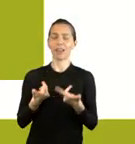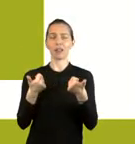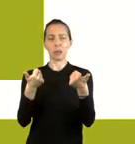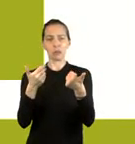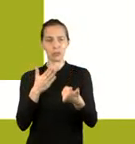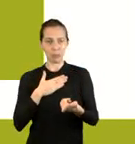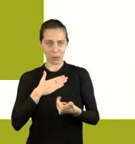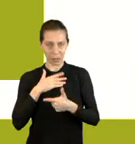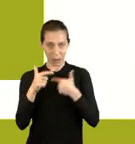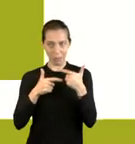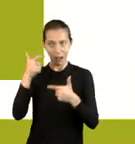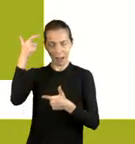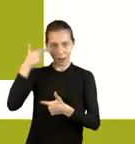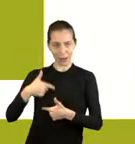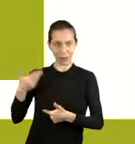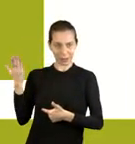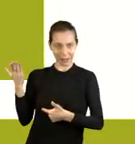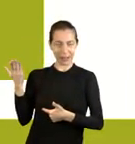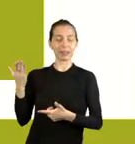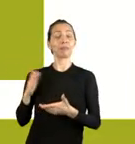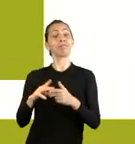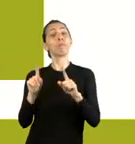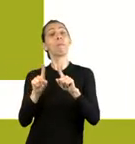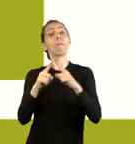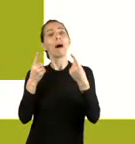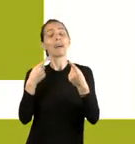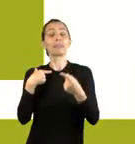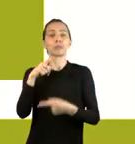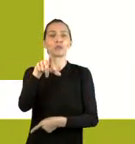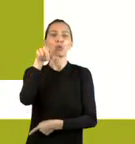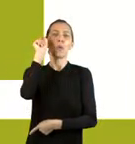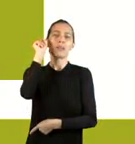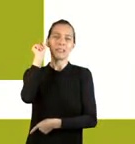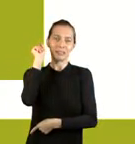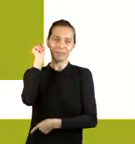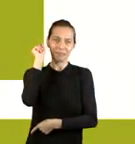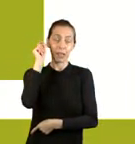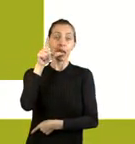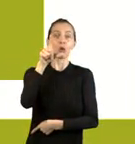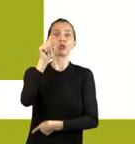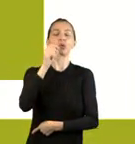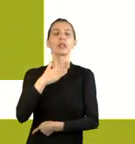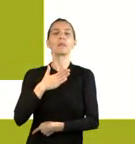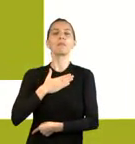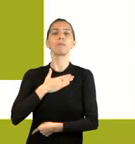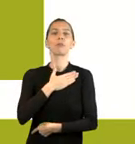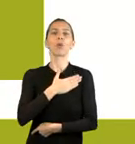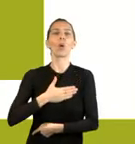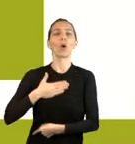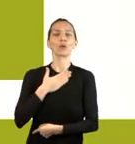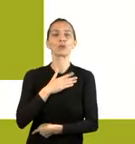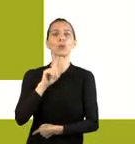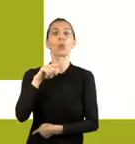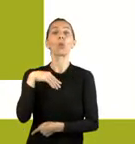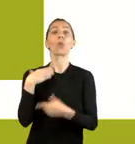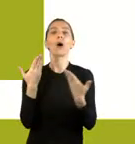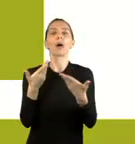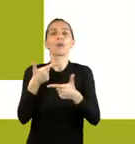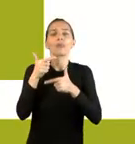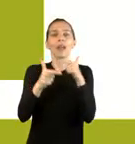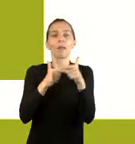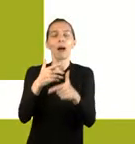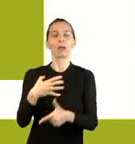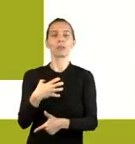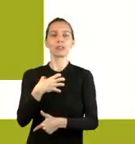faço. Né? Mas é uma escolha. Então, quando você chega na